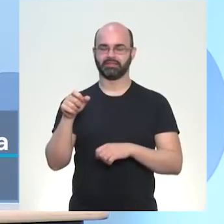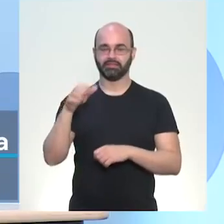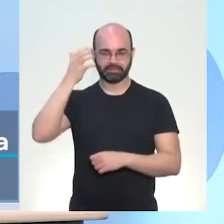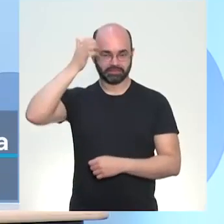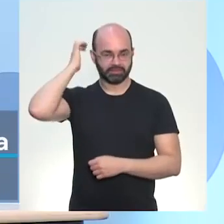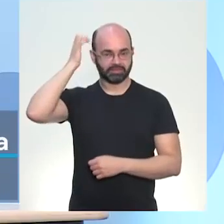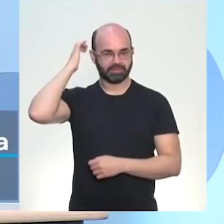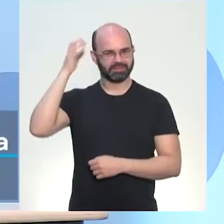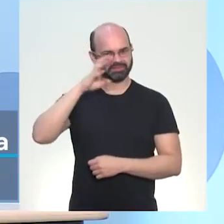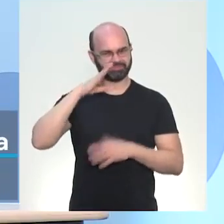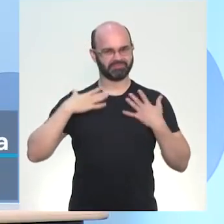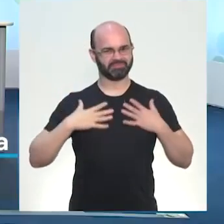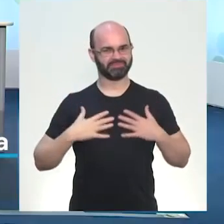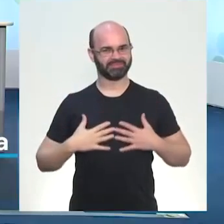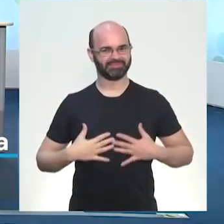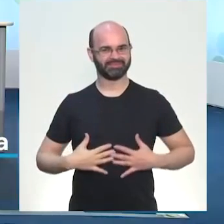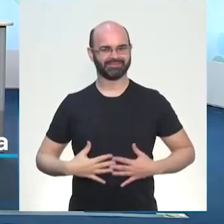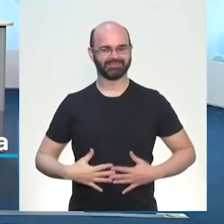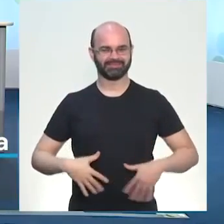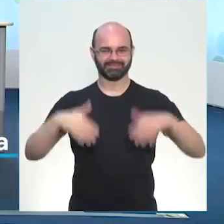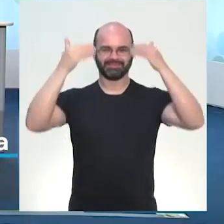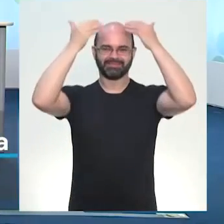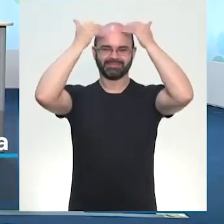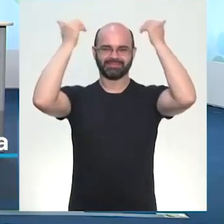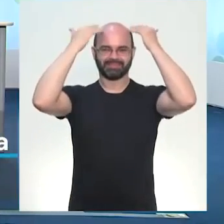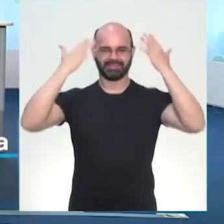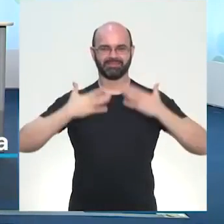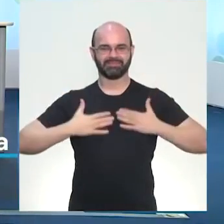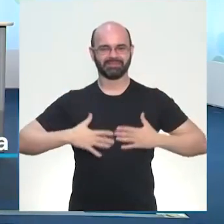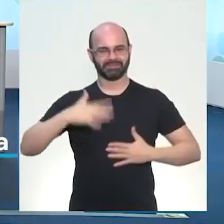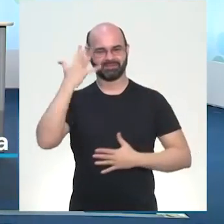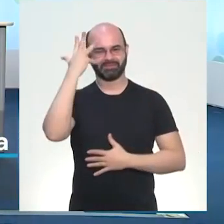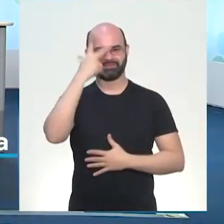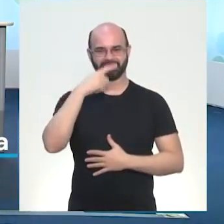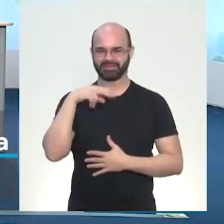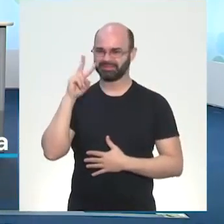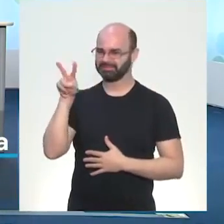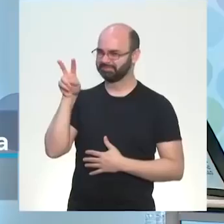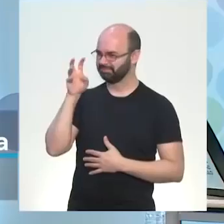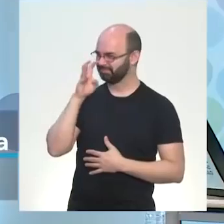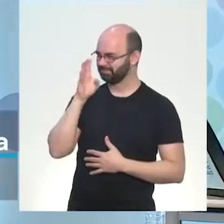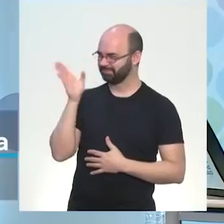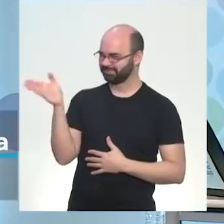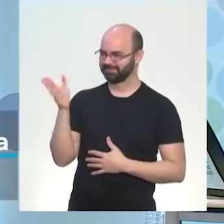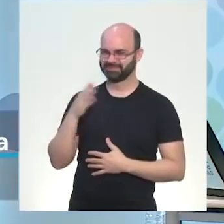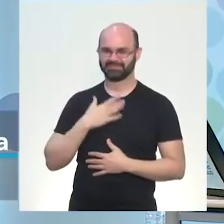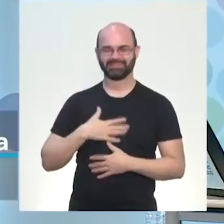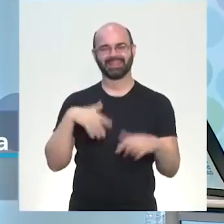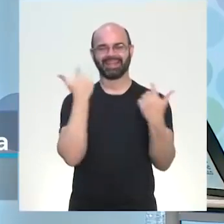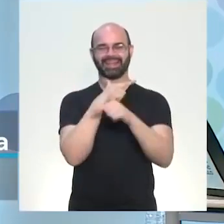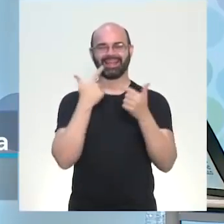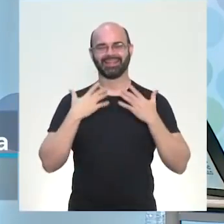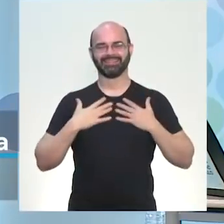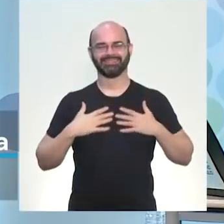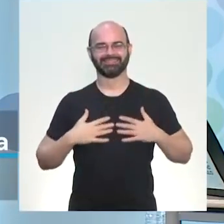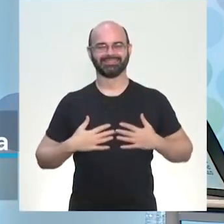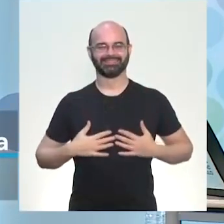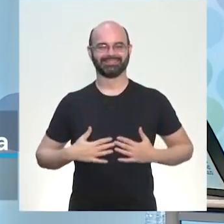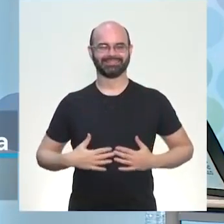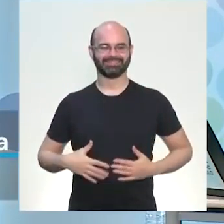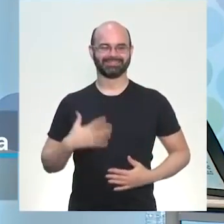a camiseta do professor Jonas. Acharam muito bonita. Eu também, muito legal. Muito obrigado mesmo. Essa aqui é uma